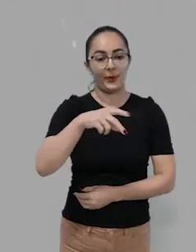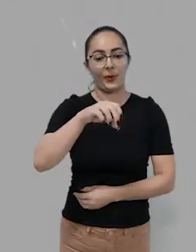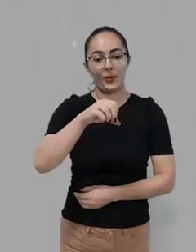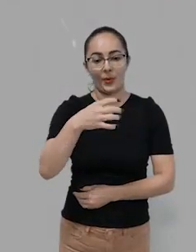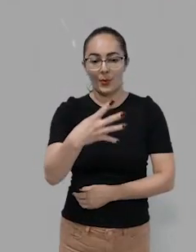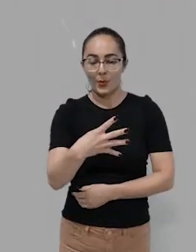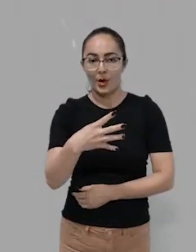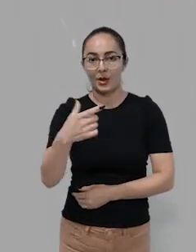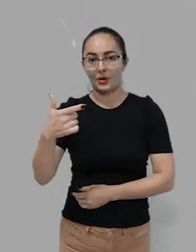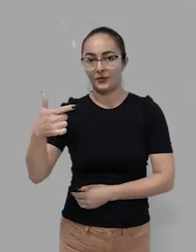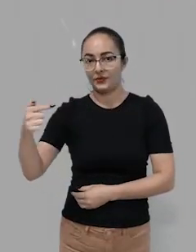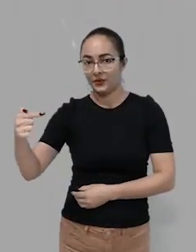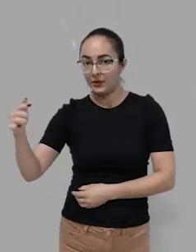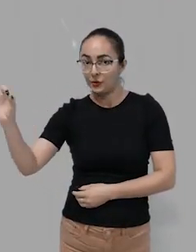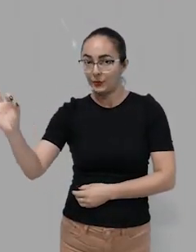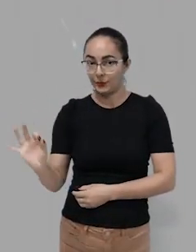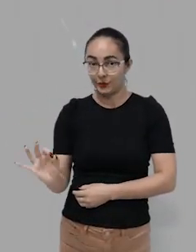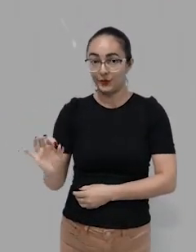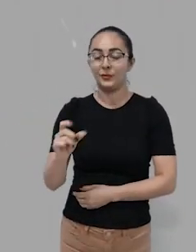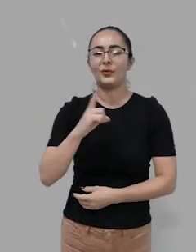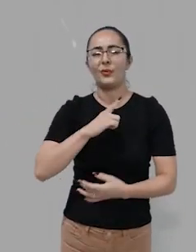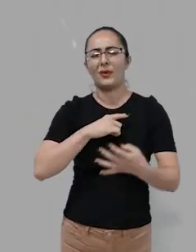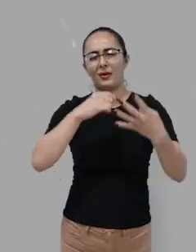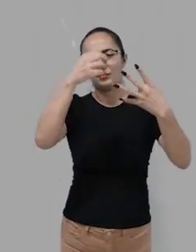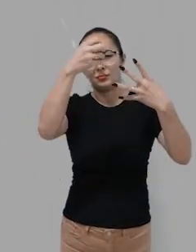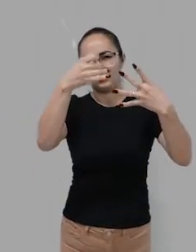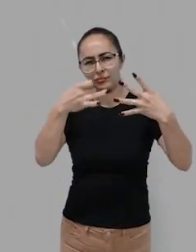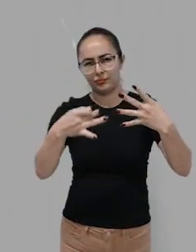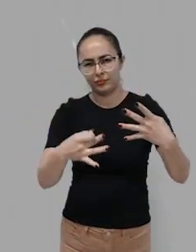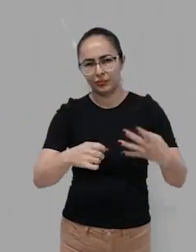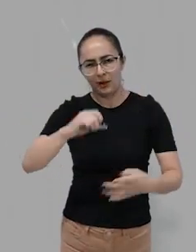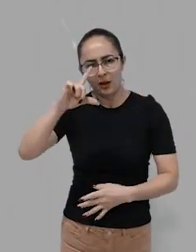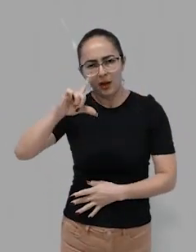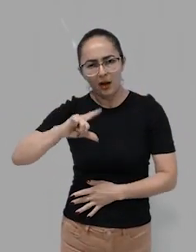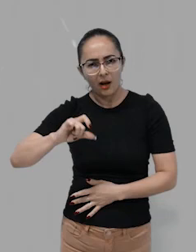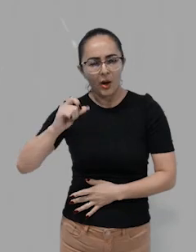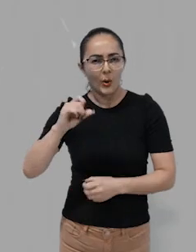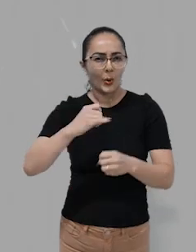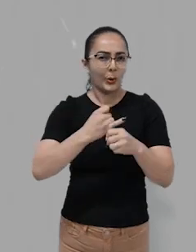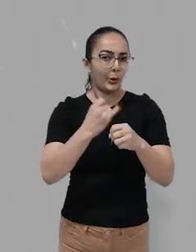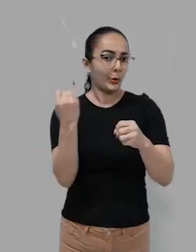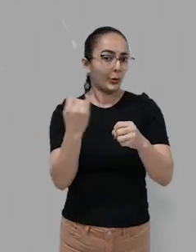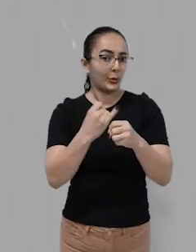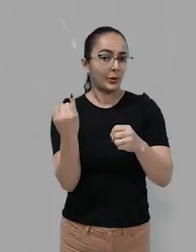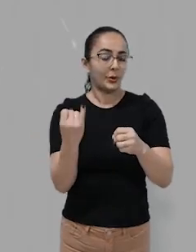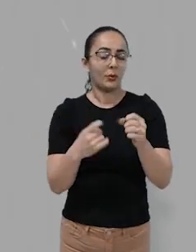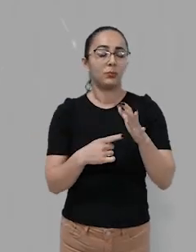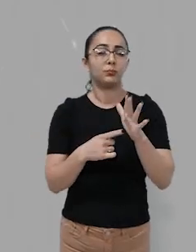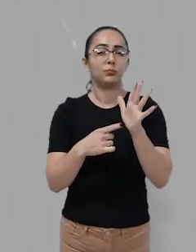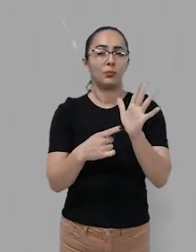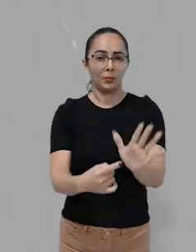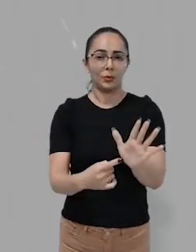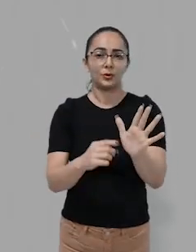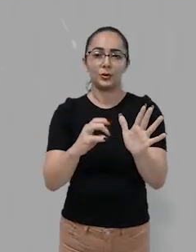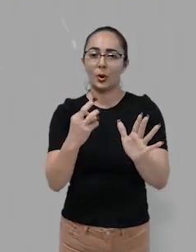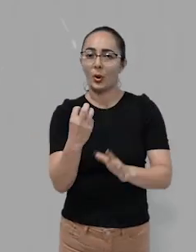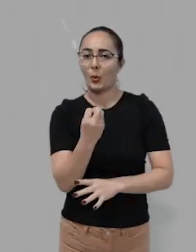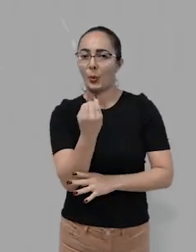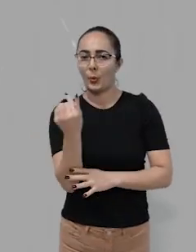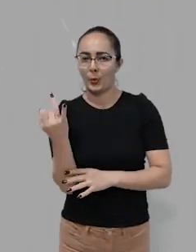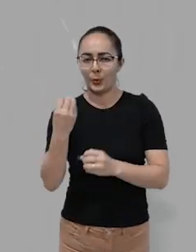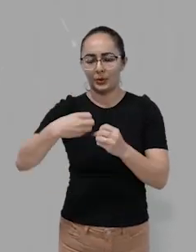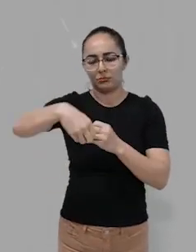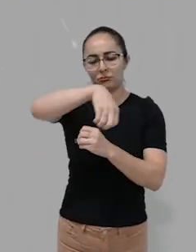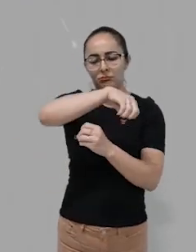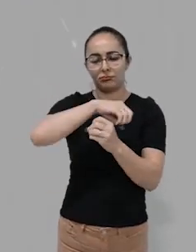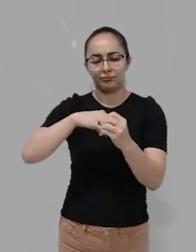aqui o grau de ionização, que representa o quê? Quantas moléculas sofreram ionização? Qual é a